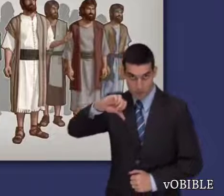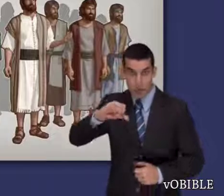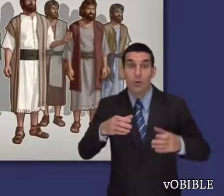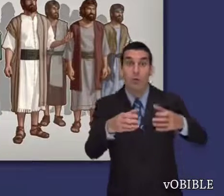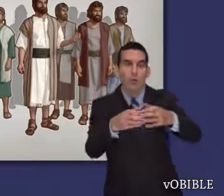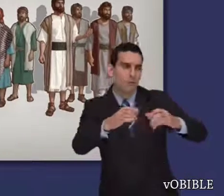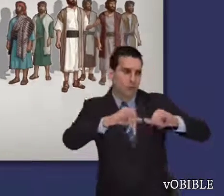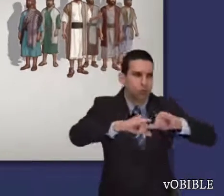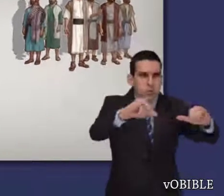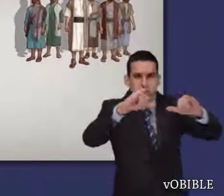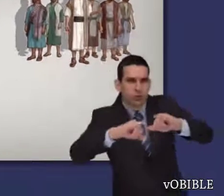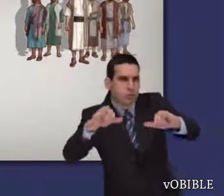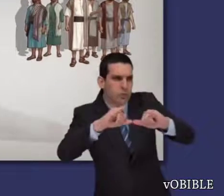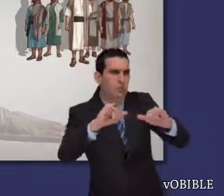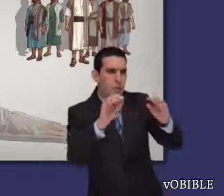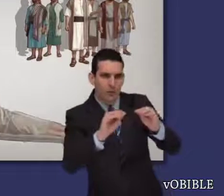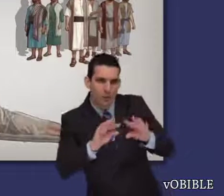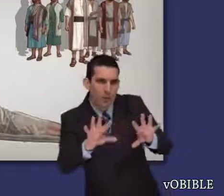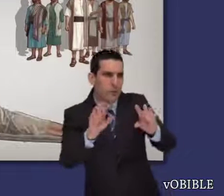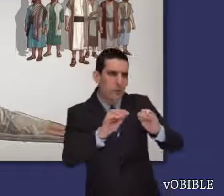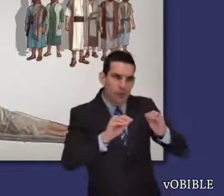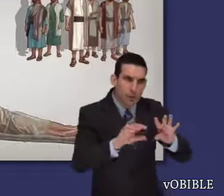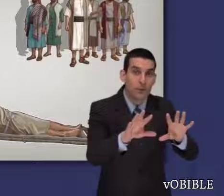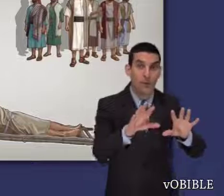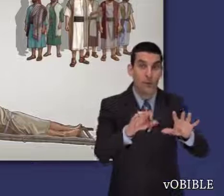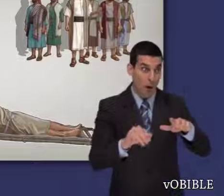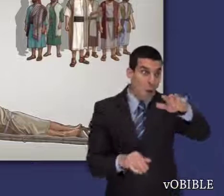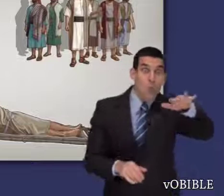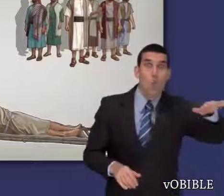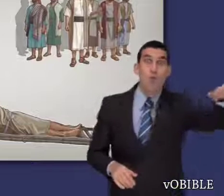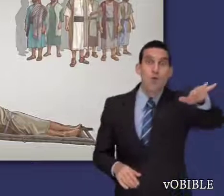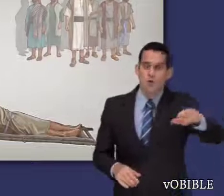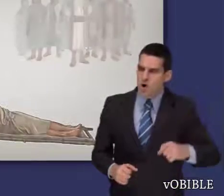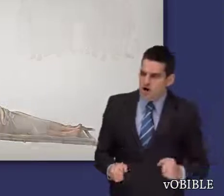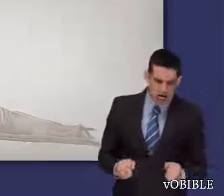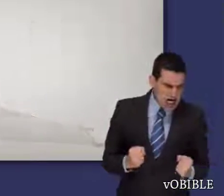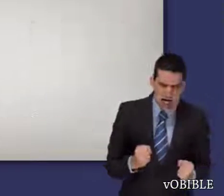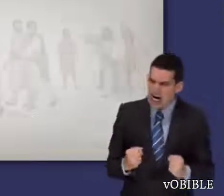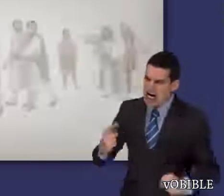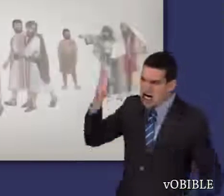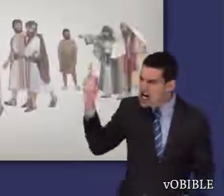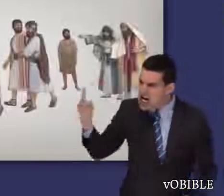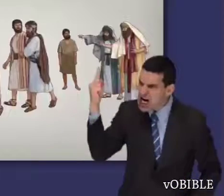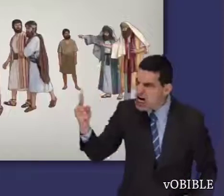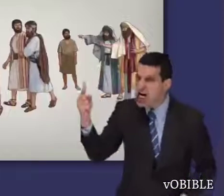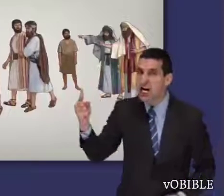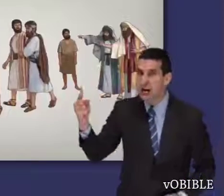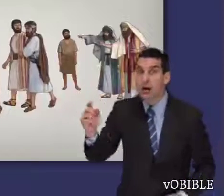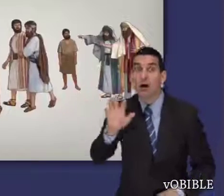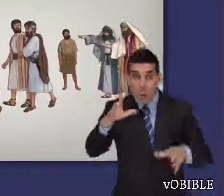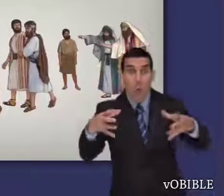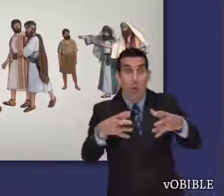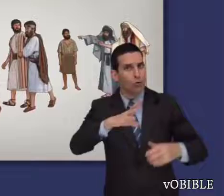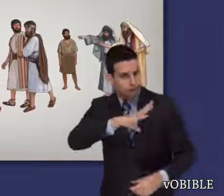dos primeiros discípulos na pregação e os sinais milagrosos que eles fazem. Eles continuam pregando as